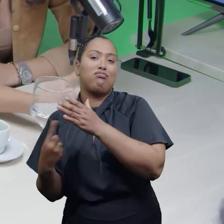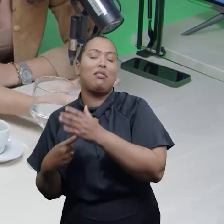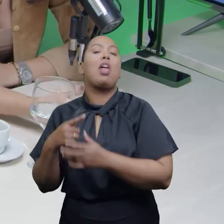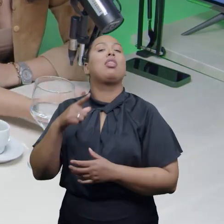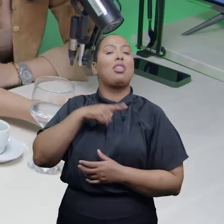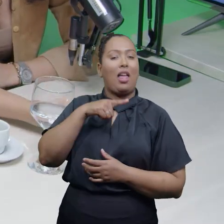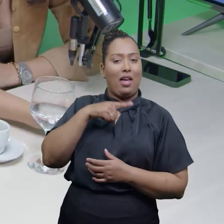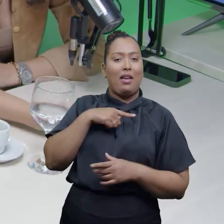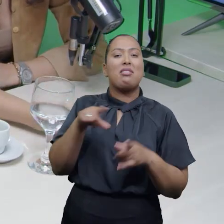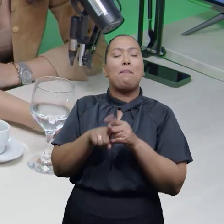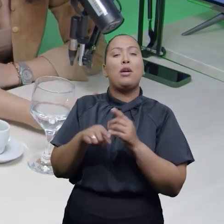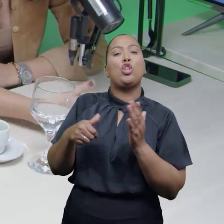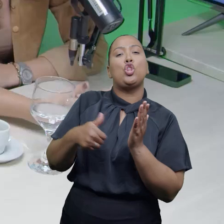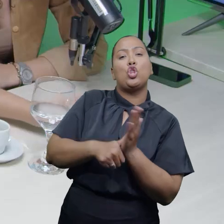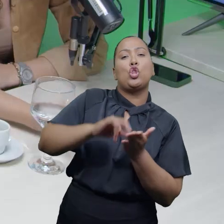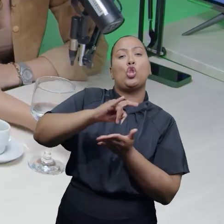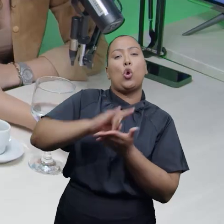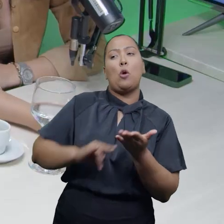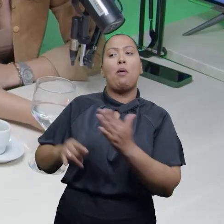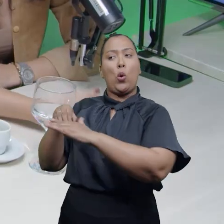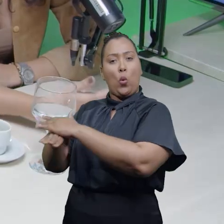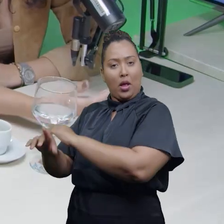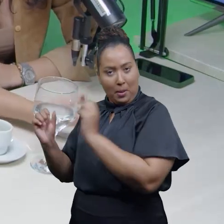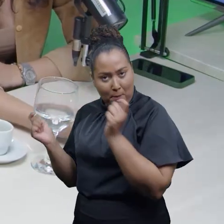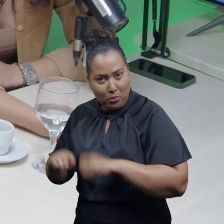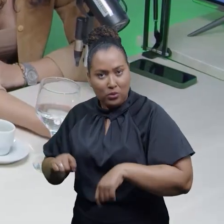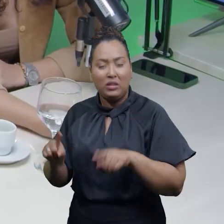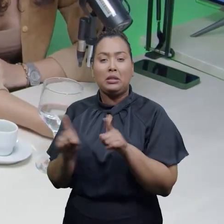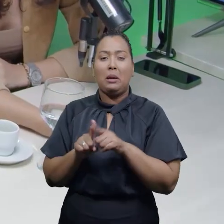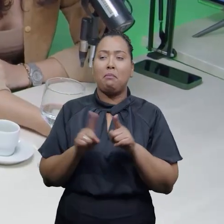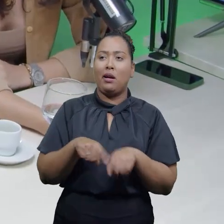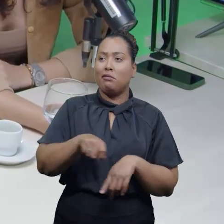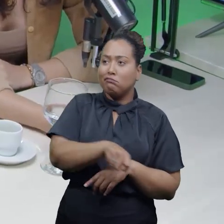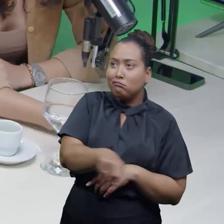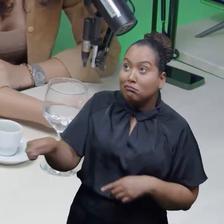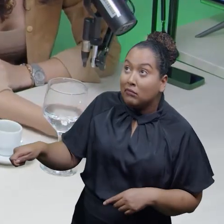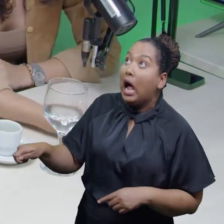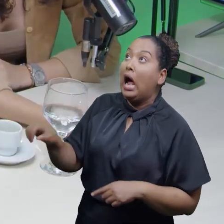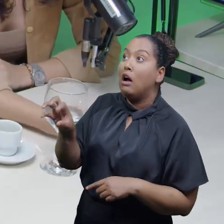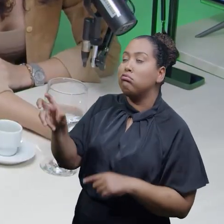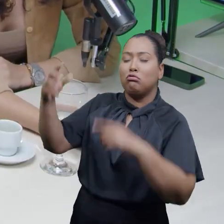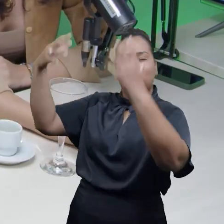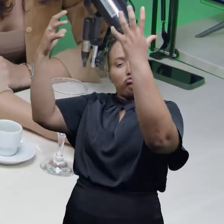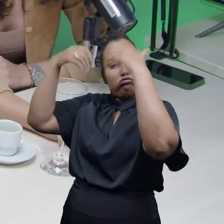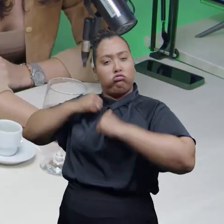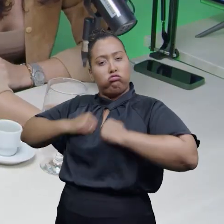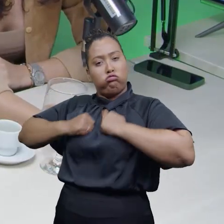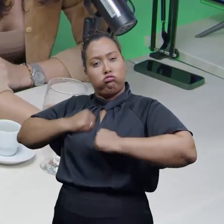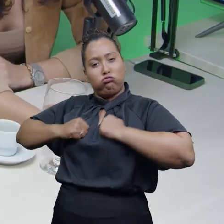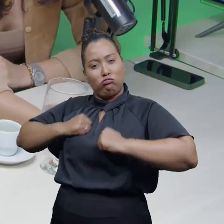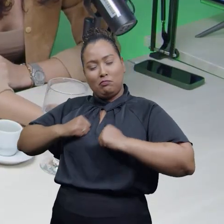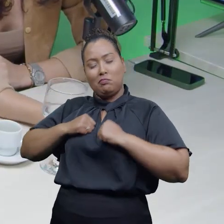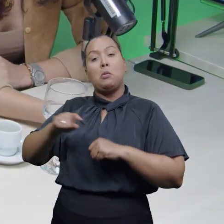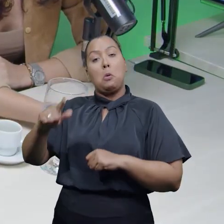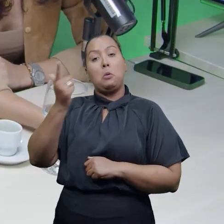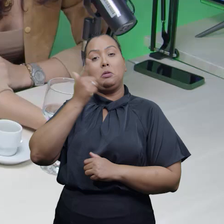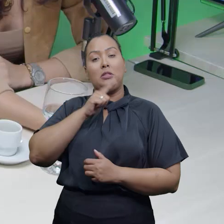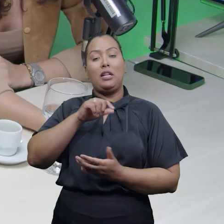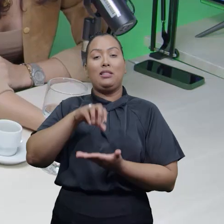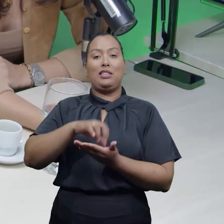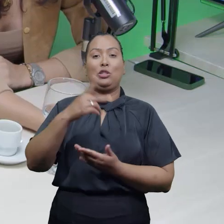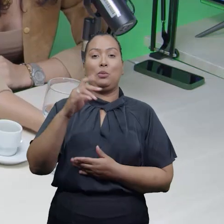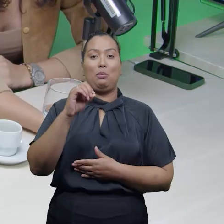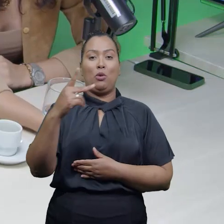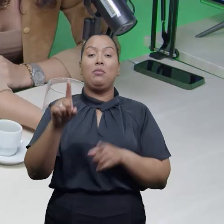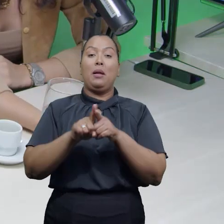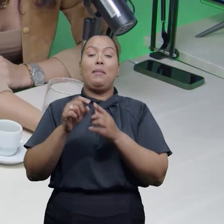roupas, guardar seus documentos, tomar banho, e também ter acesso a serviços